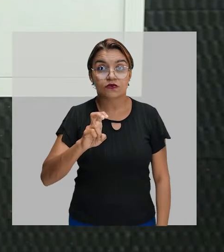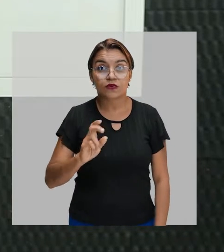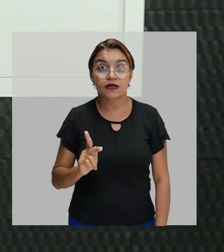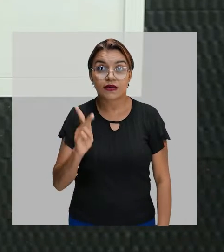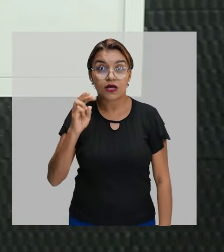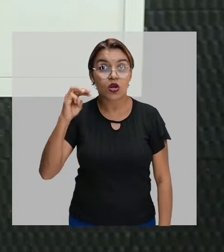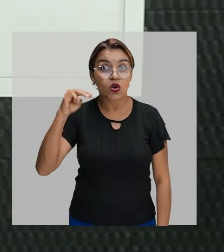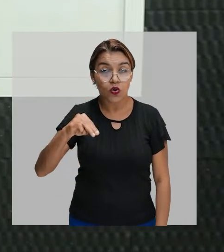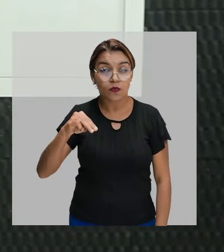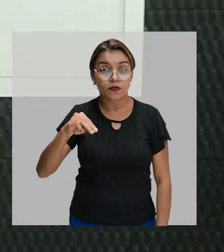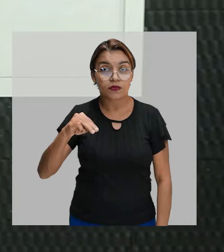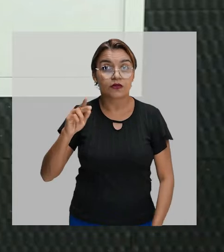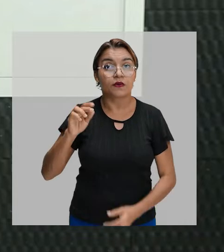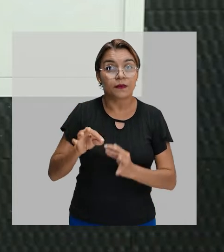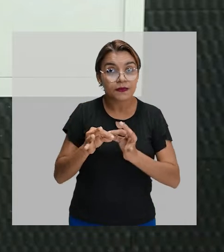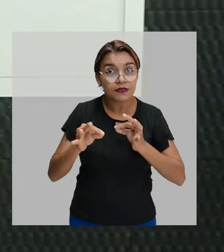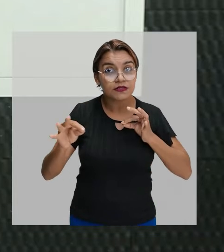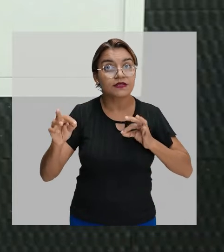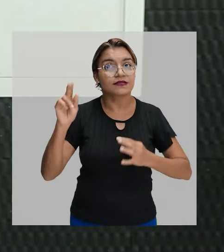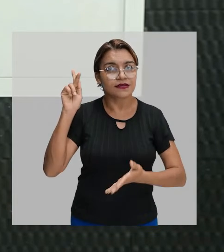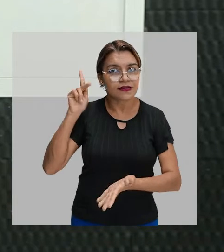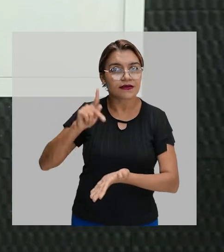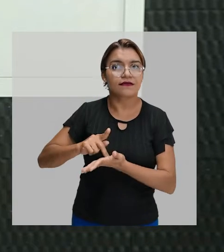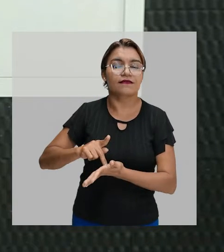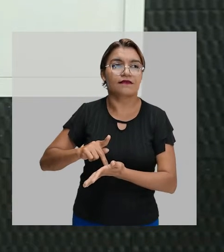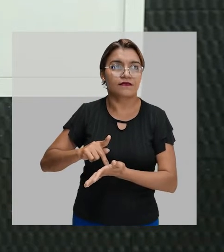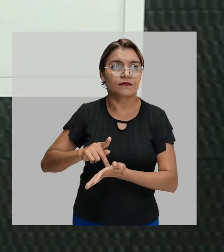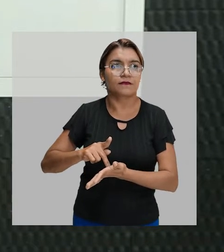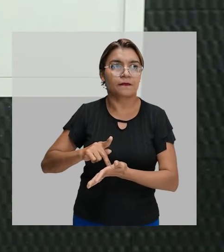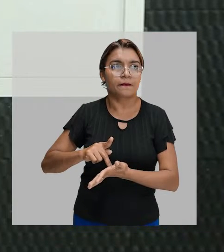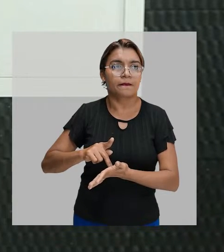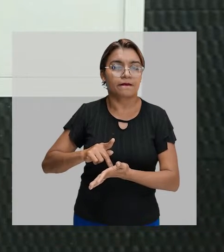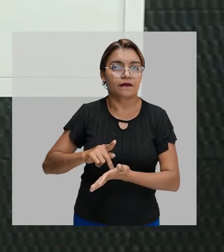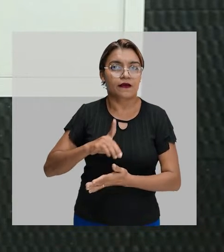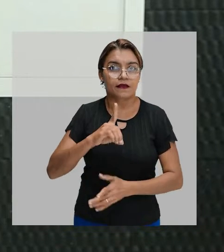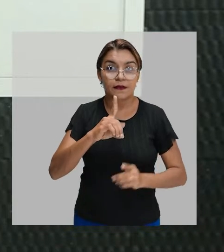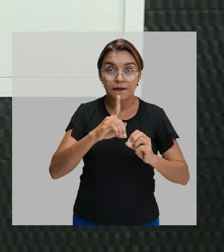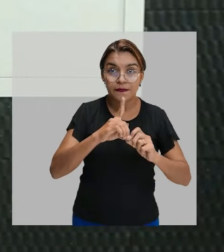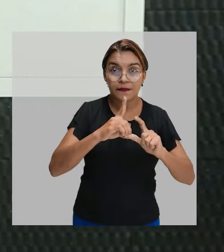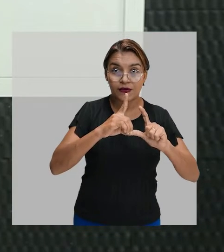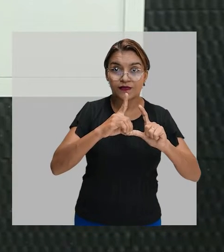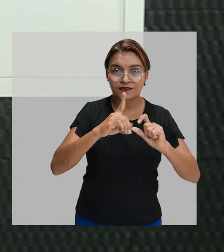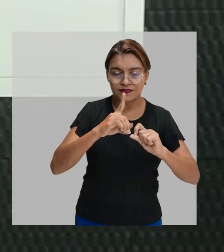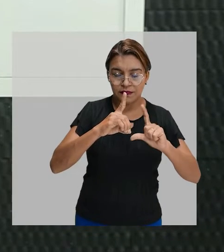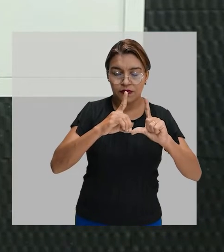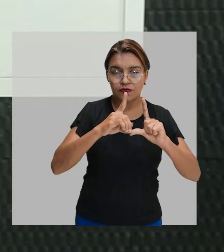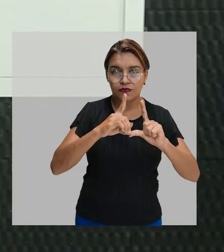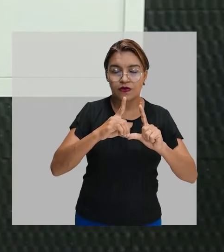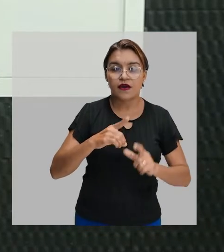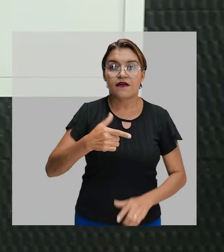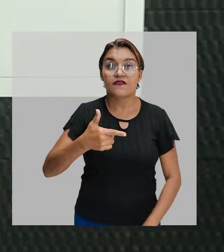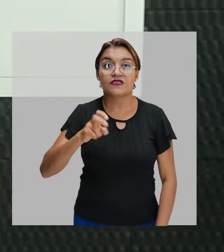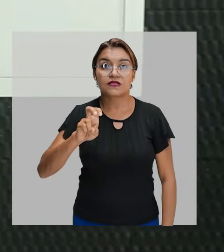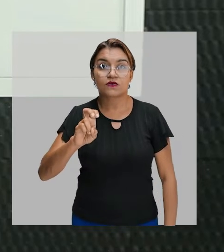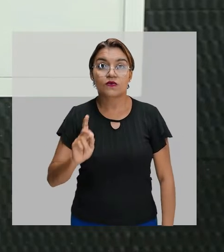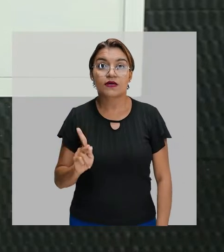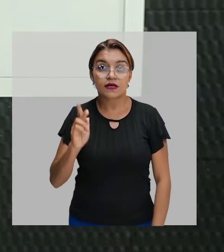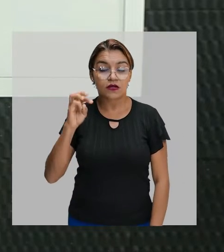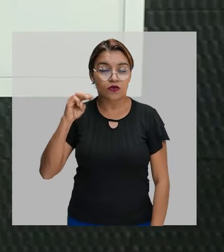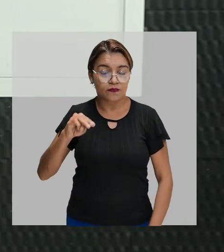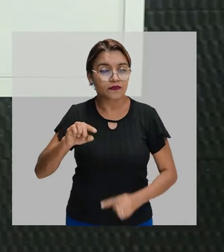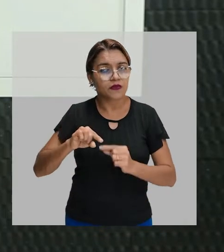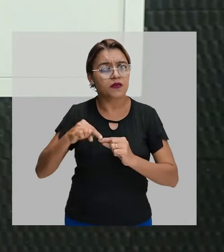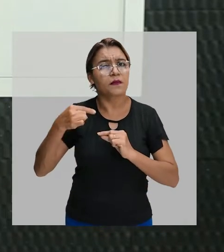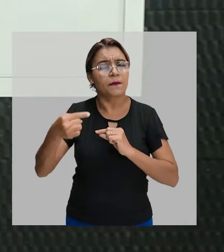Km daqui é uma distância real a distância real é de 25 quilômetros é Tá certo